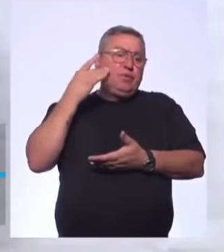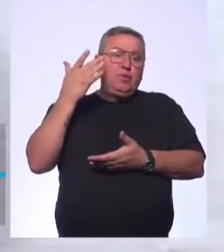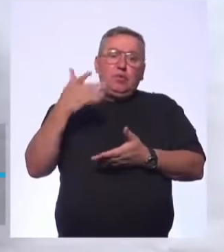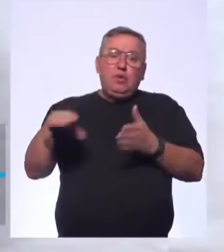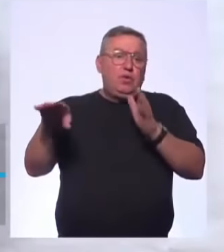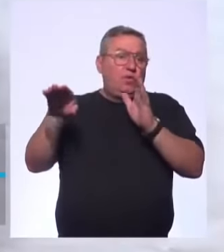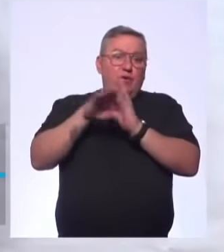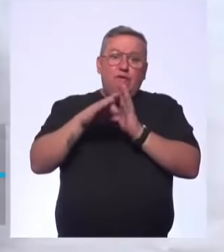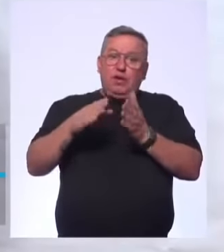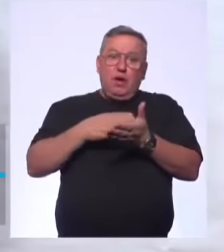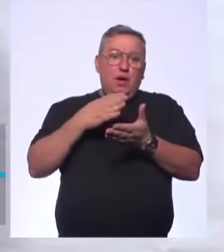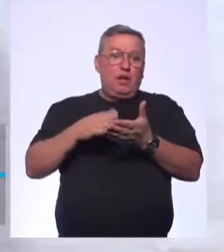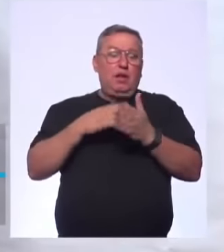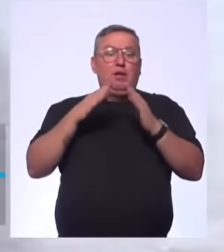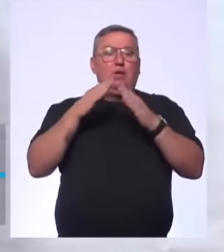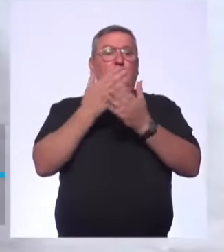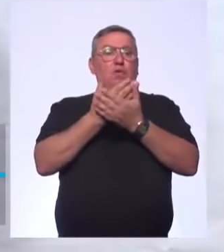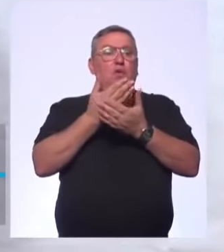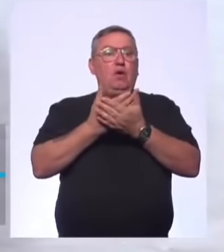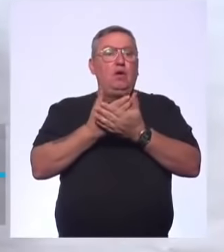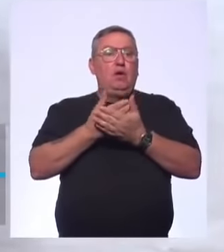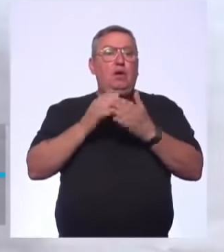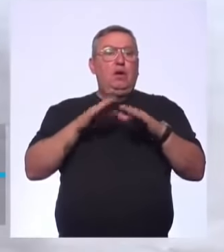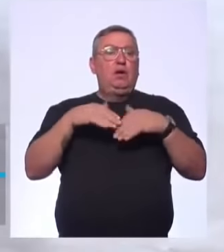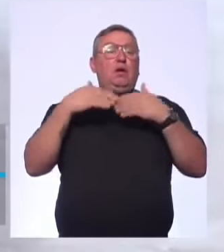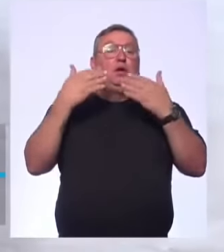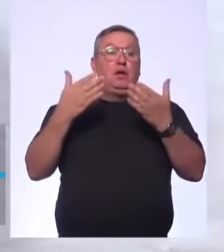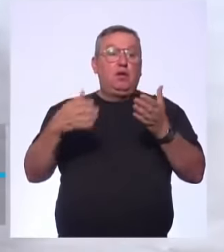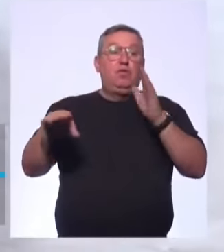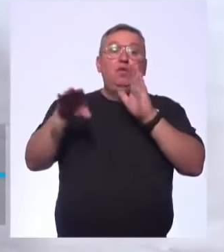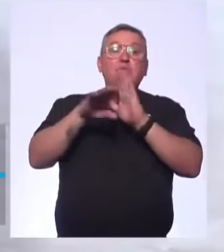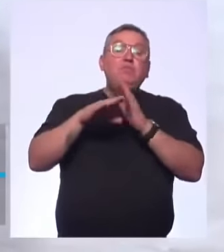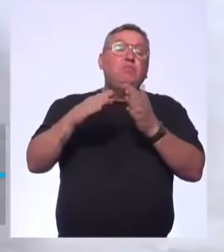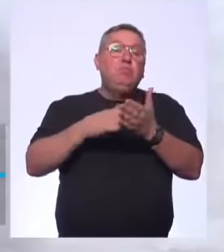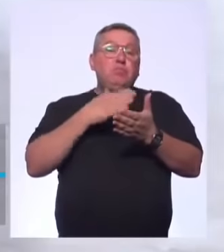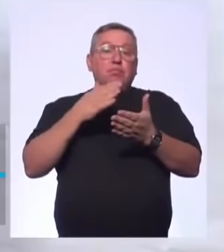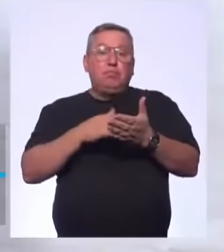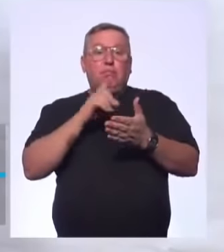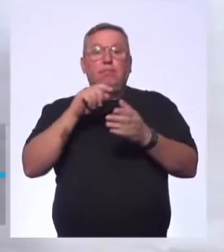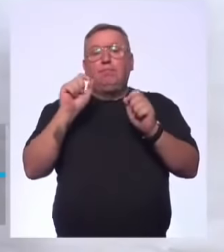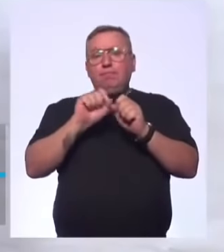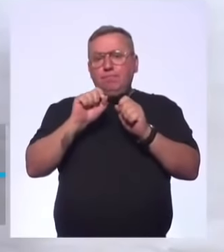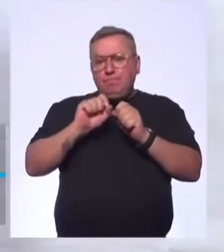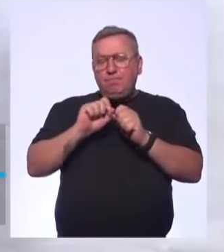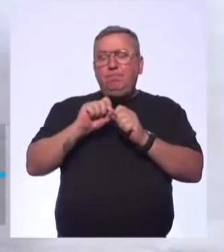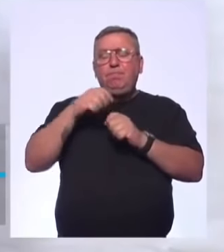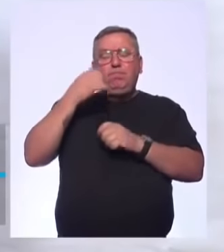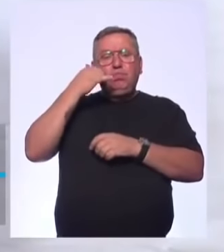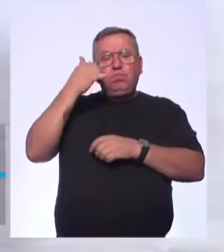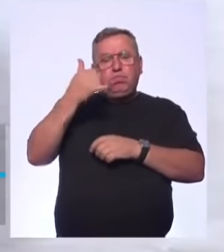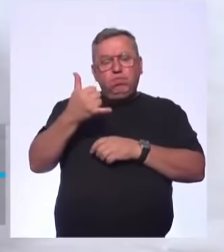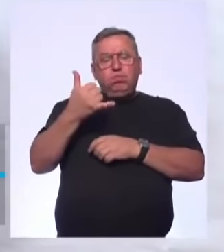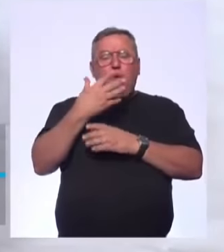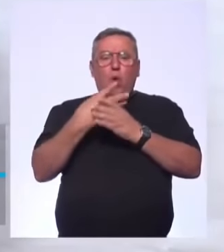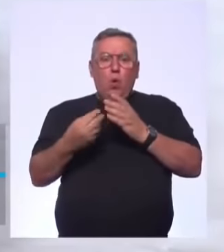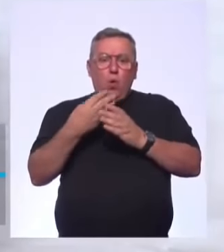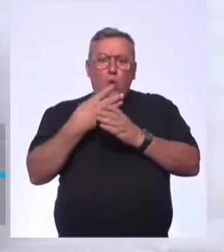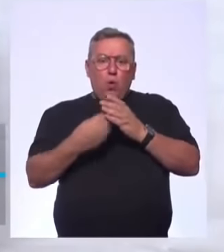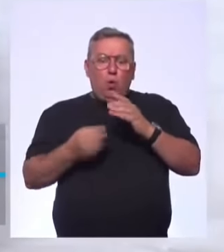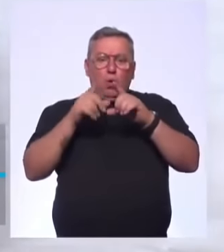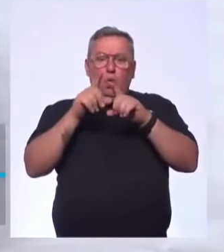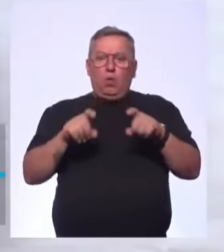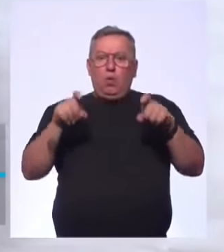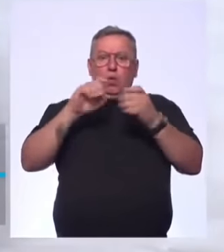caderno do aluno vai chegar à escola, né? Então, até o caderno chegar, você pode baixar aí no seu celular ou no